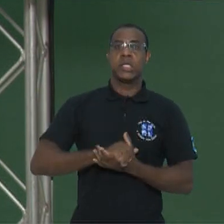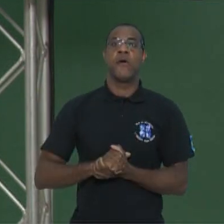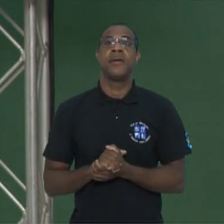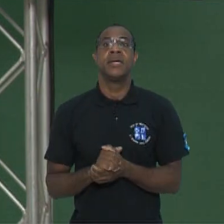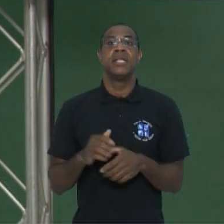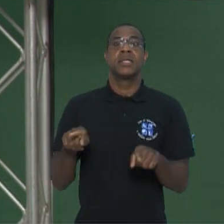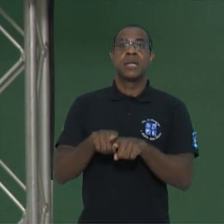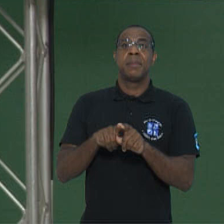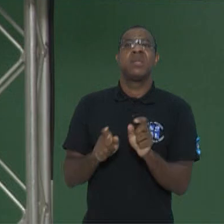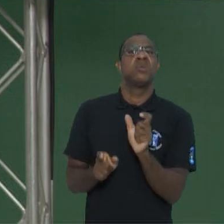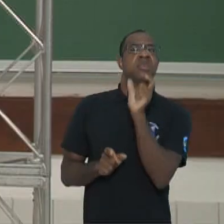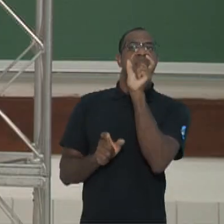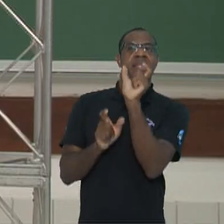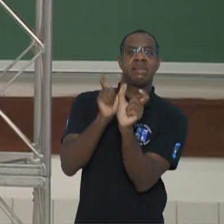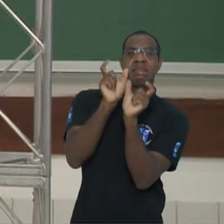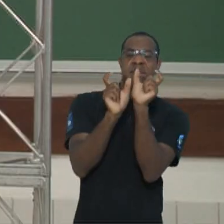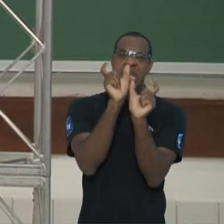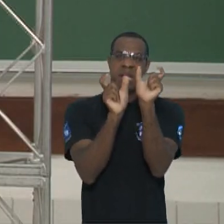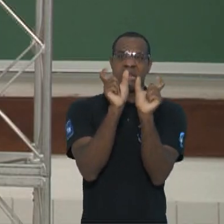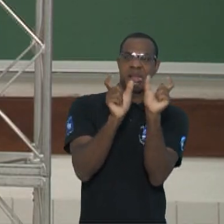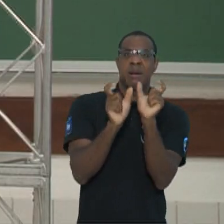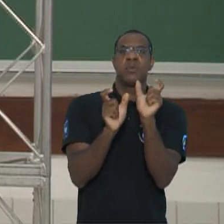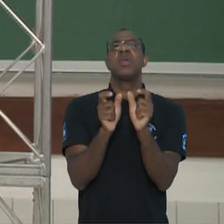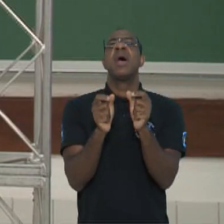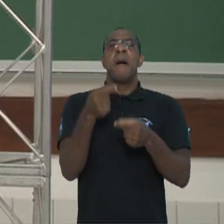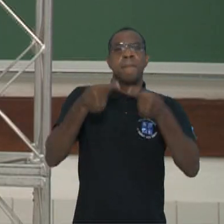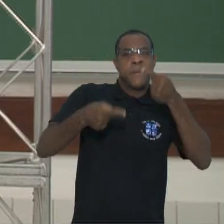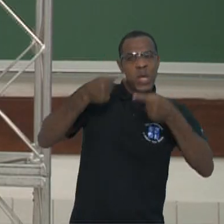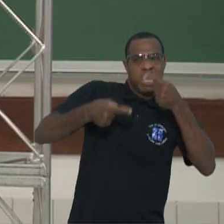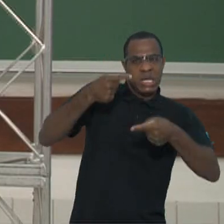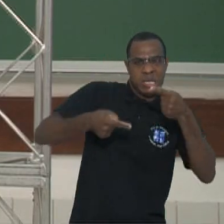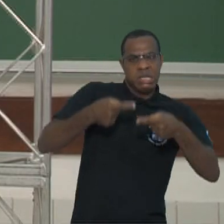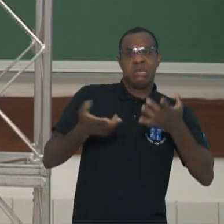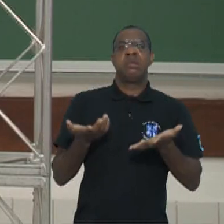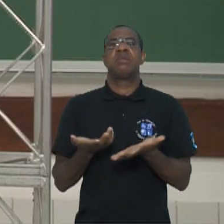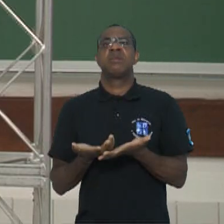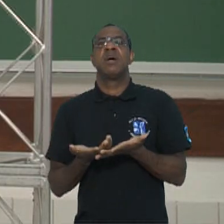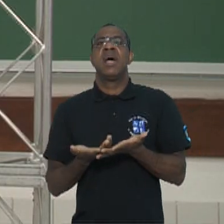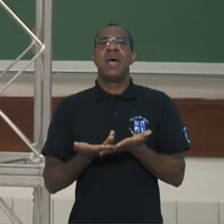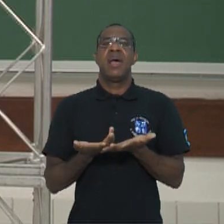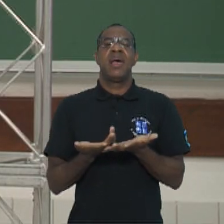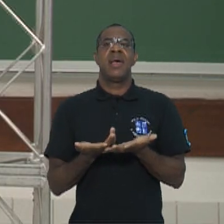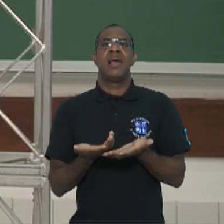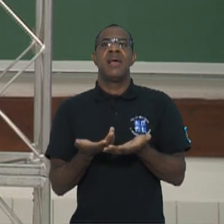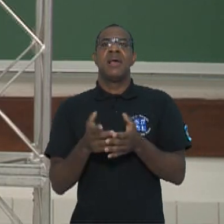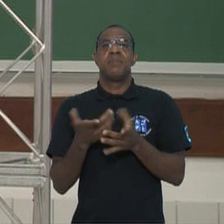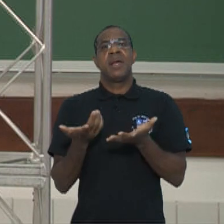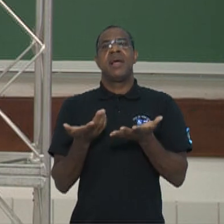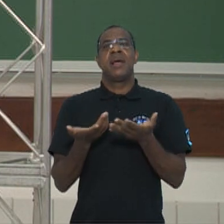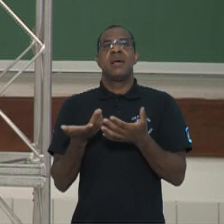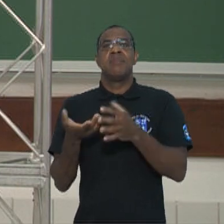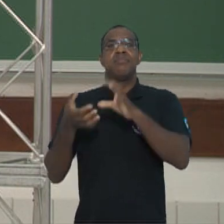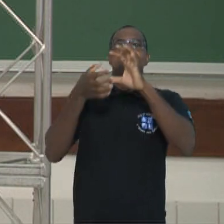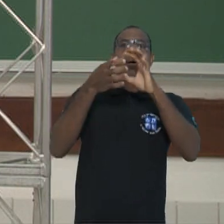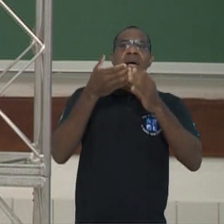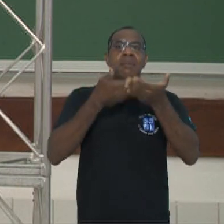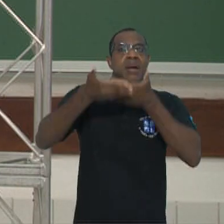os termos políticos e geopolíticos, aquelas relações internacionais, as relações